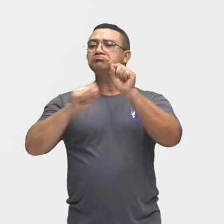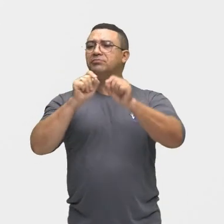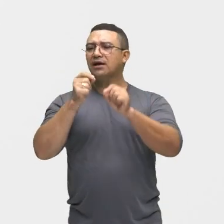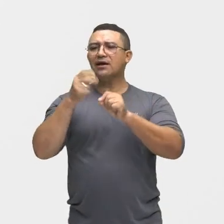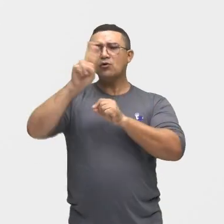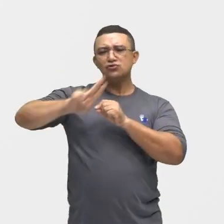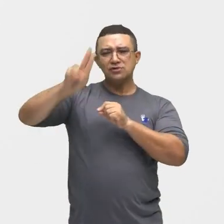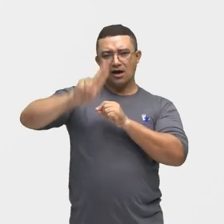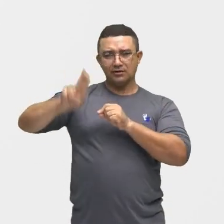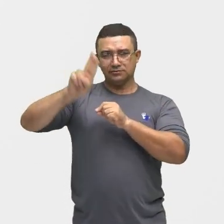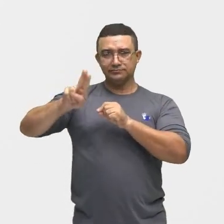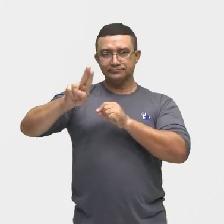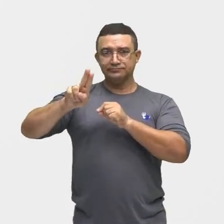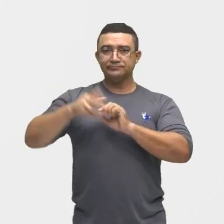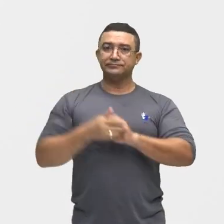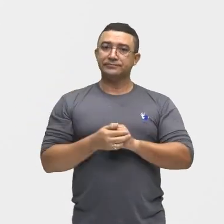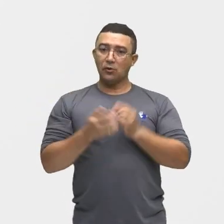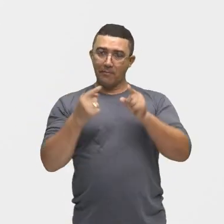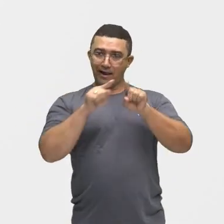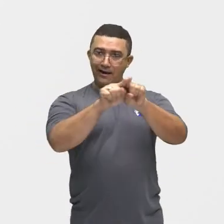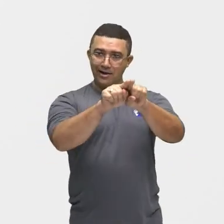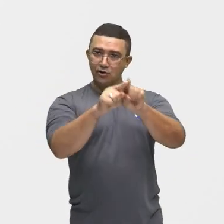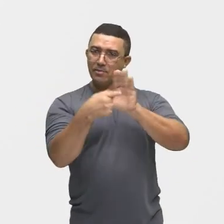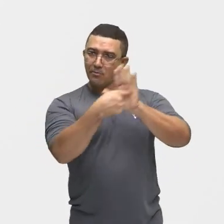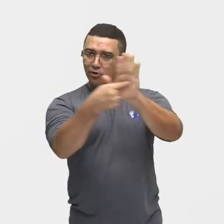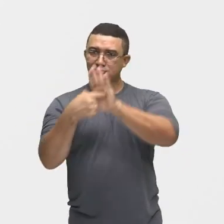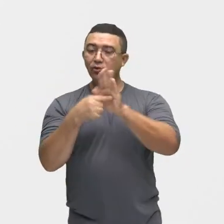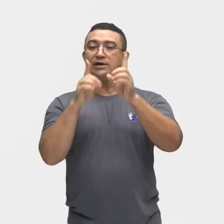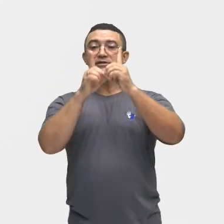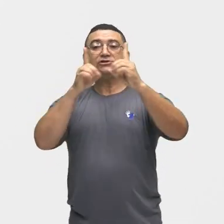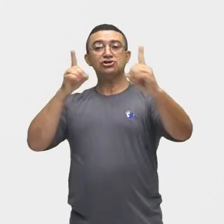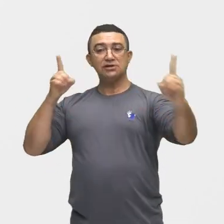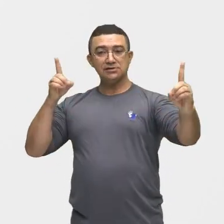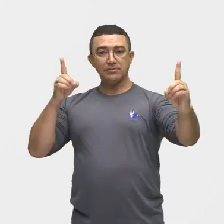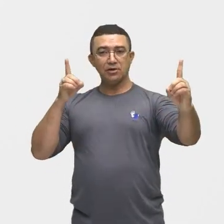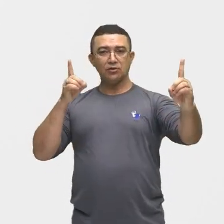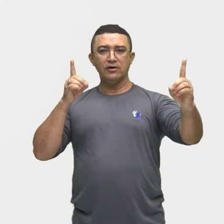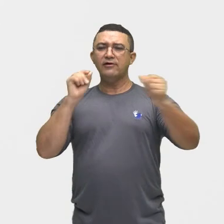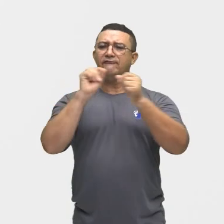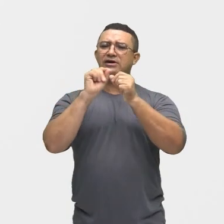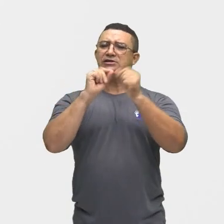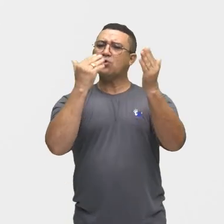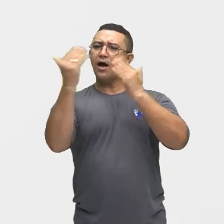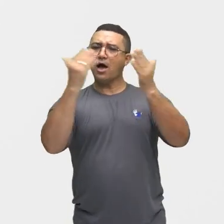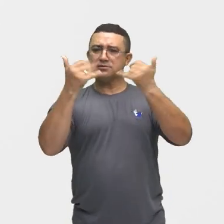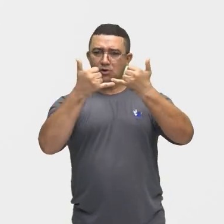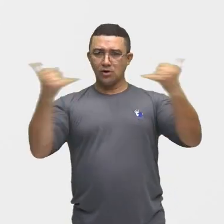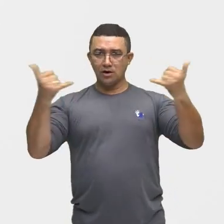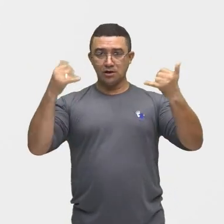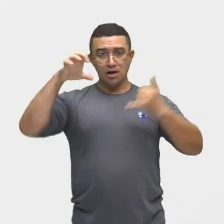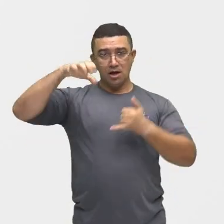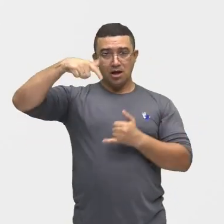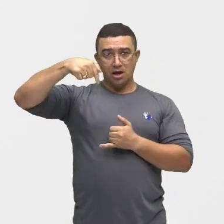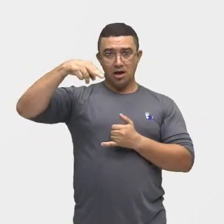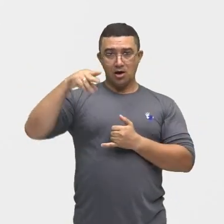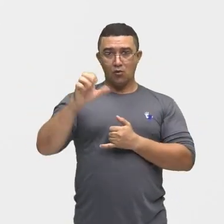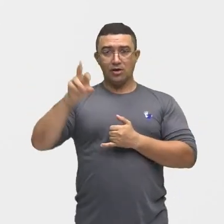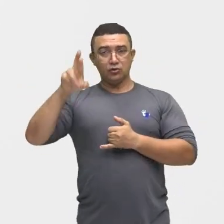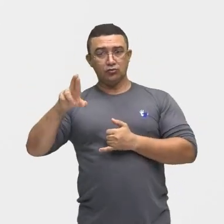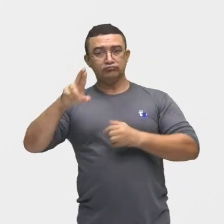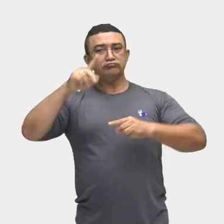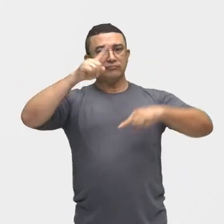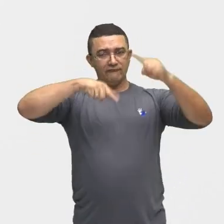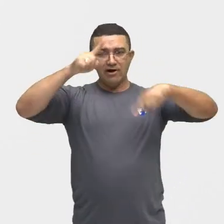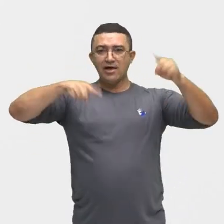paralelos para definir aí o distanciamento com relação à linha do Equador, né, onde a gente tem a variação